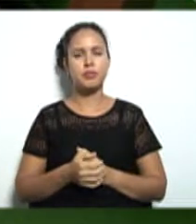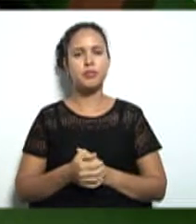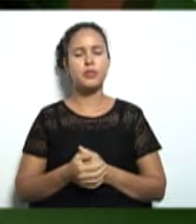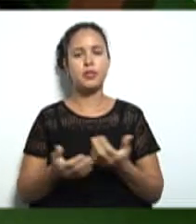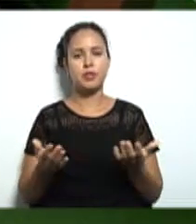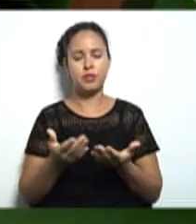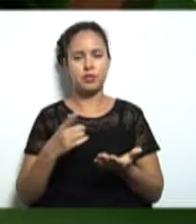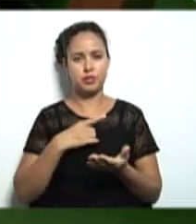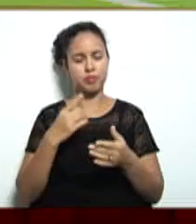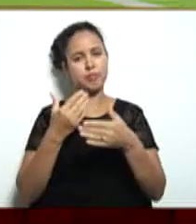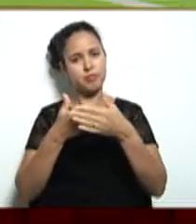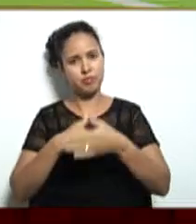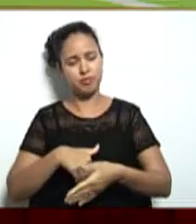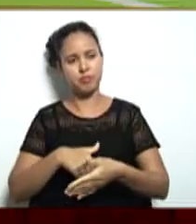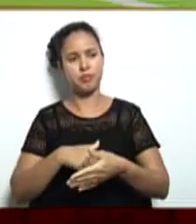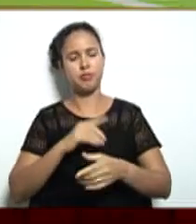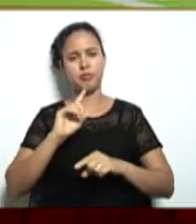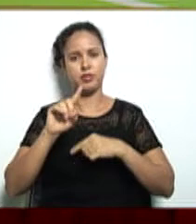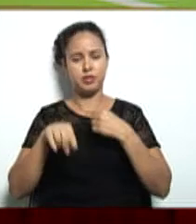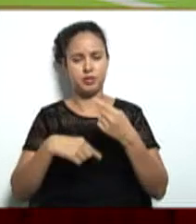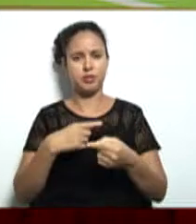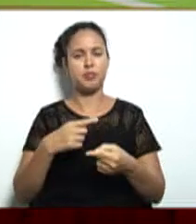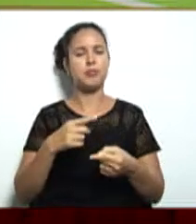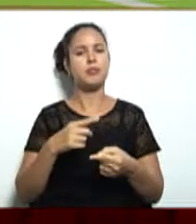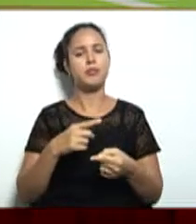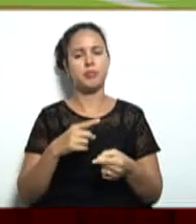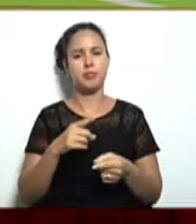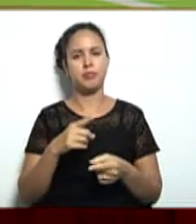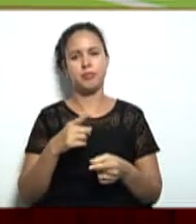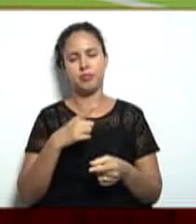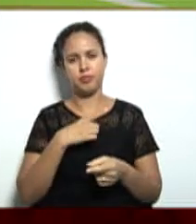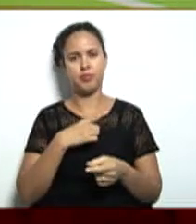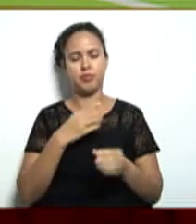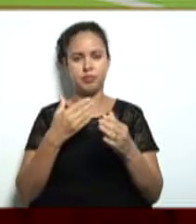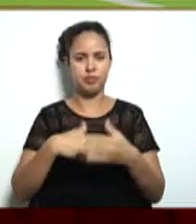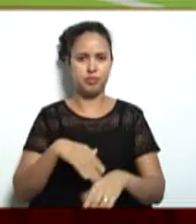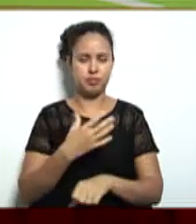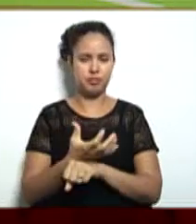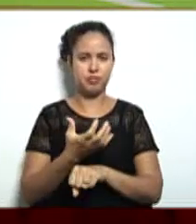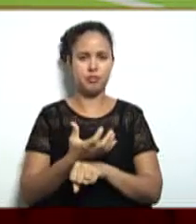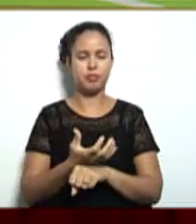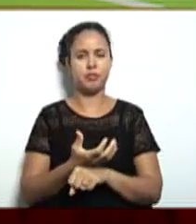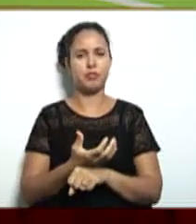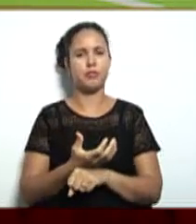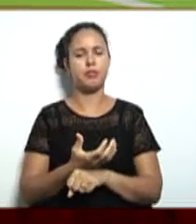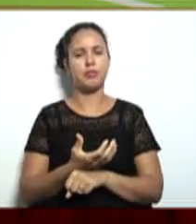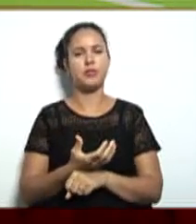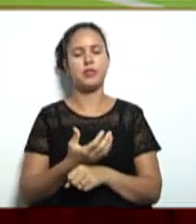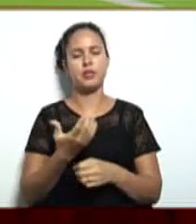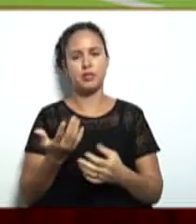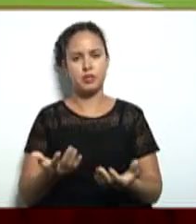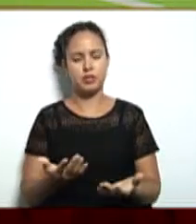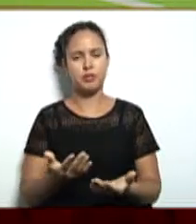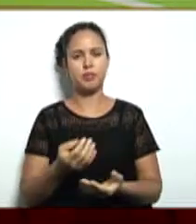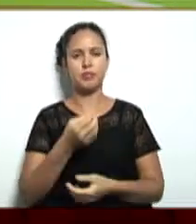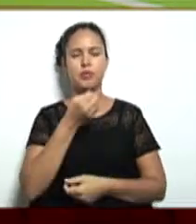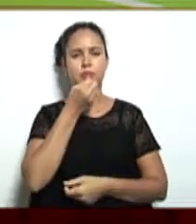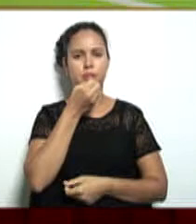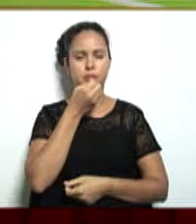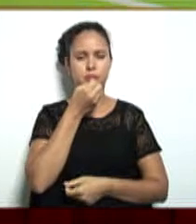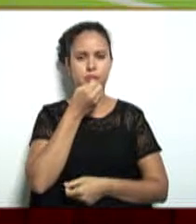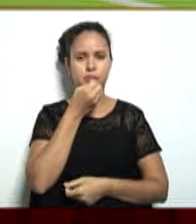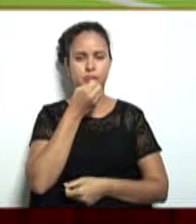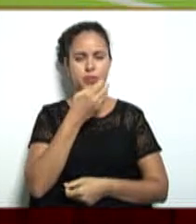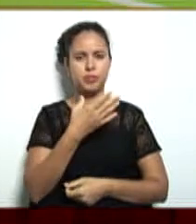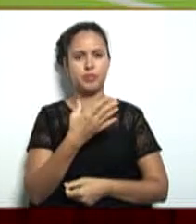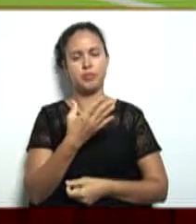Hoje tem avaliação, né? Então, logo após vocês terem uma avaliação da disciplina, a gente deseja, de fato, né? É uma emoção